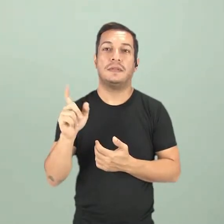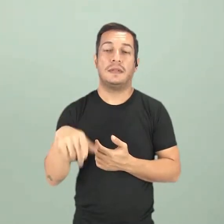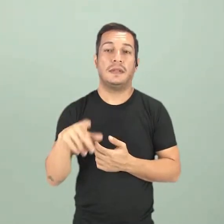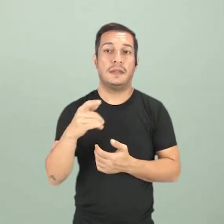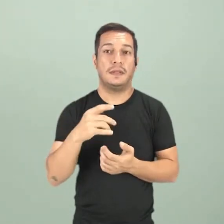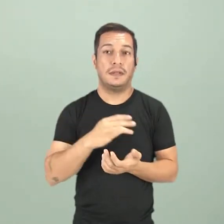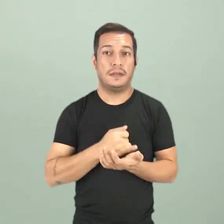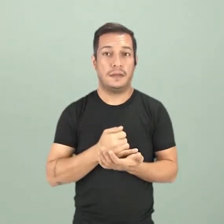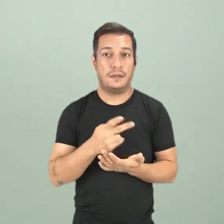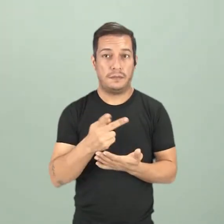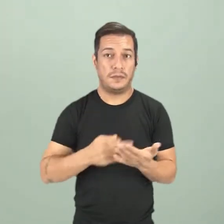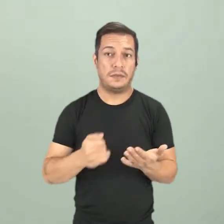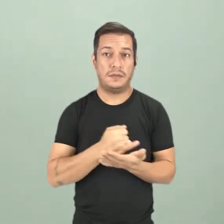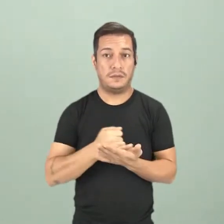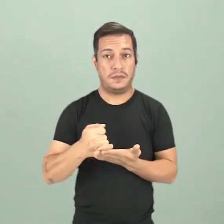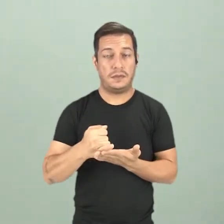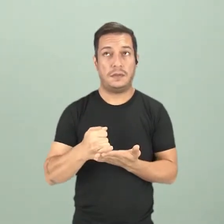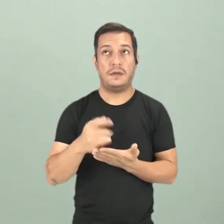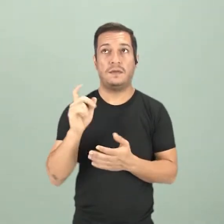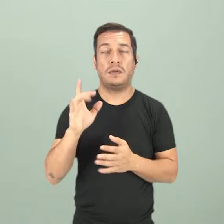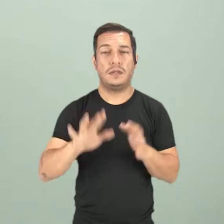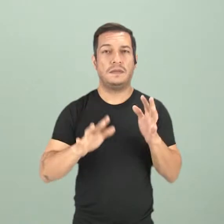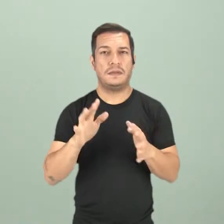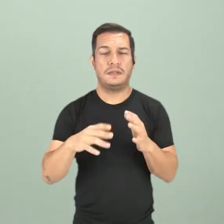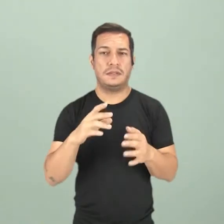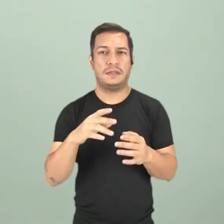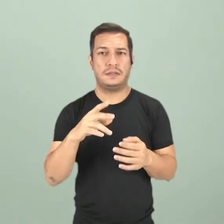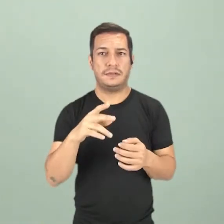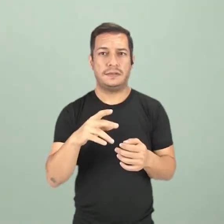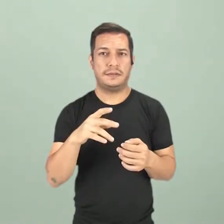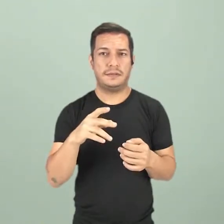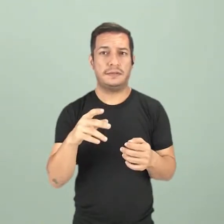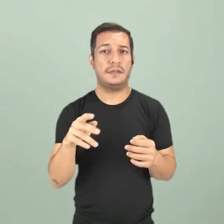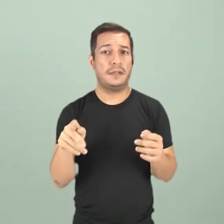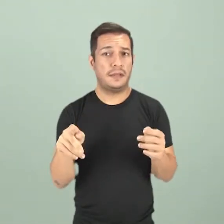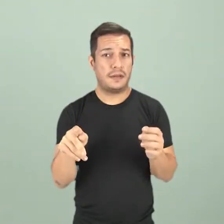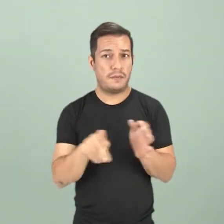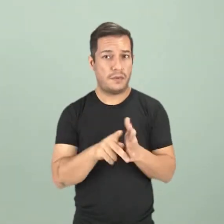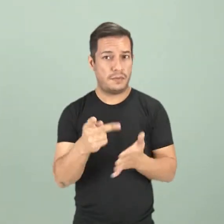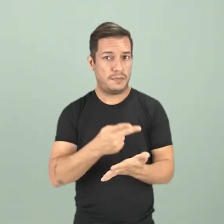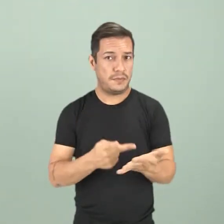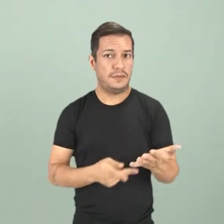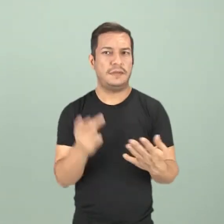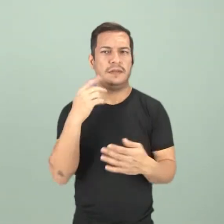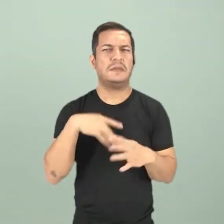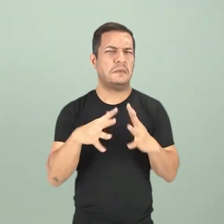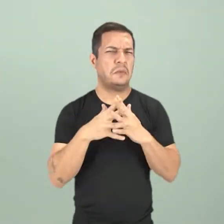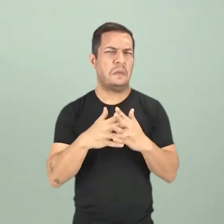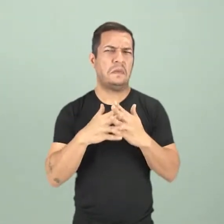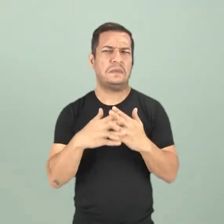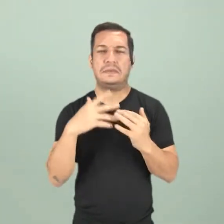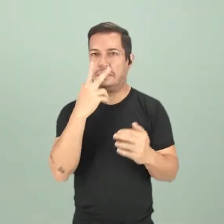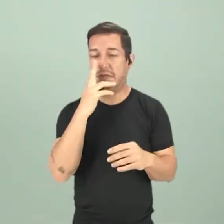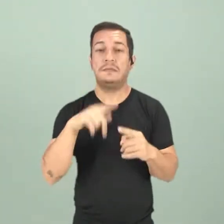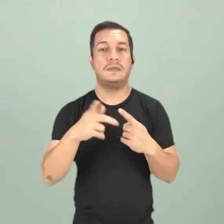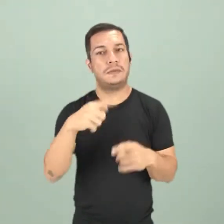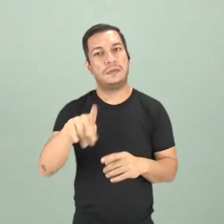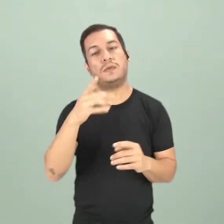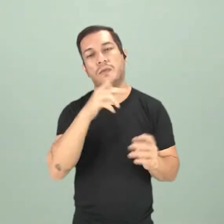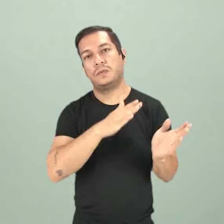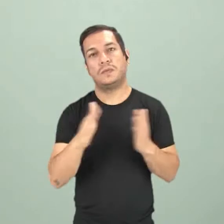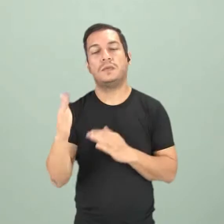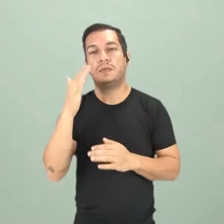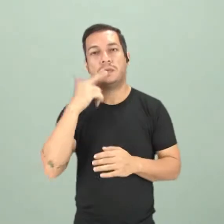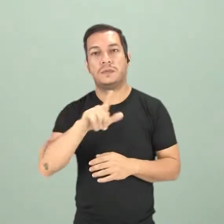nela mesma. Meio confuso, né? Mas vocês vão continuar entendendo a partir desse